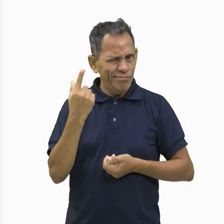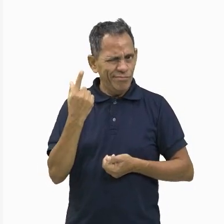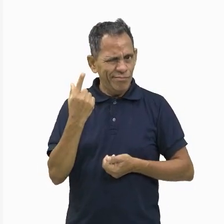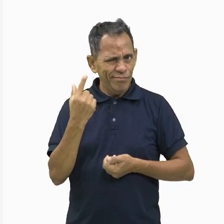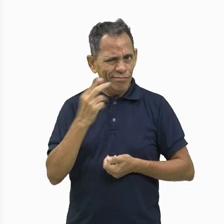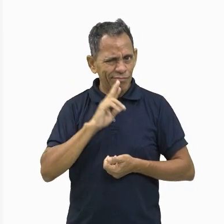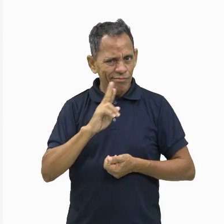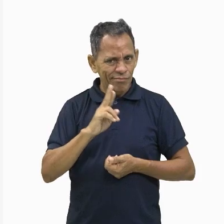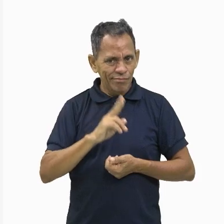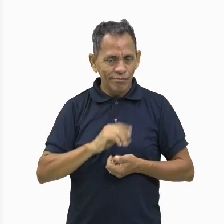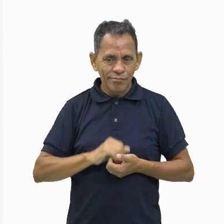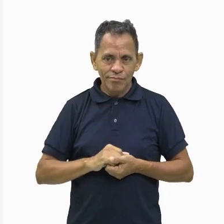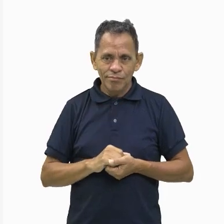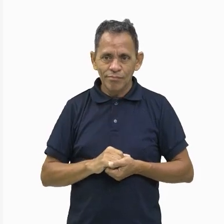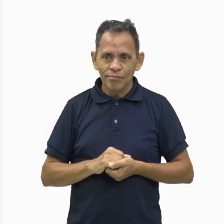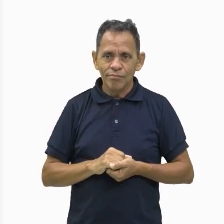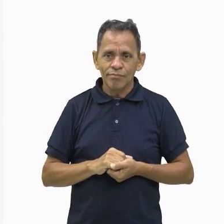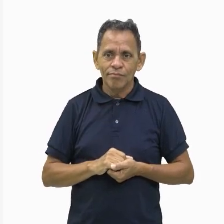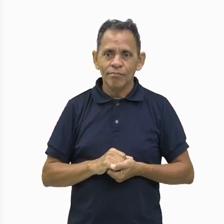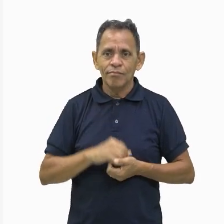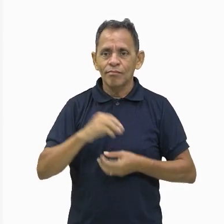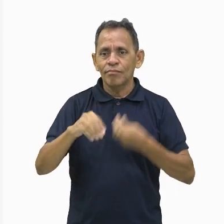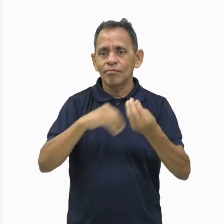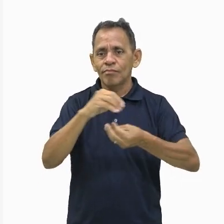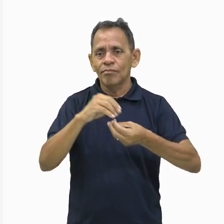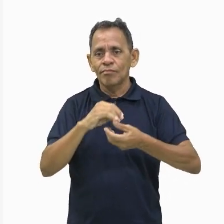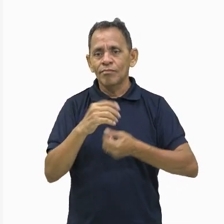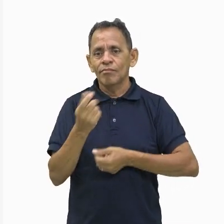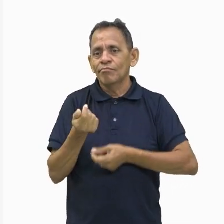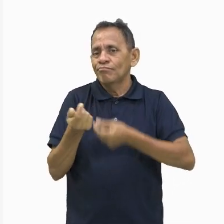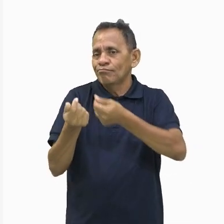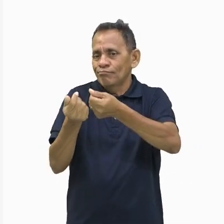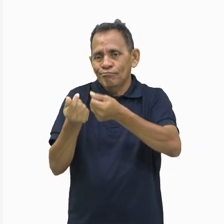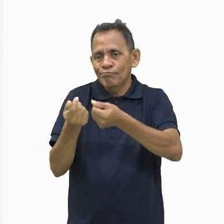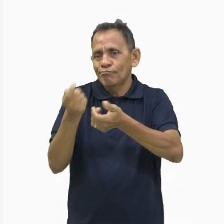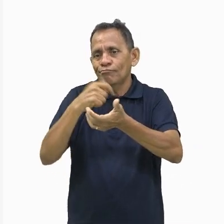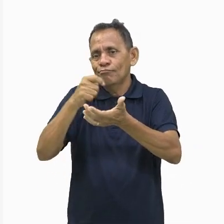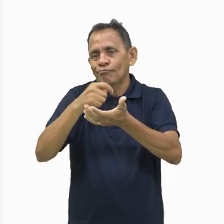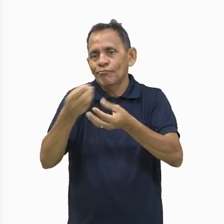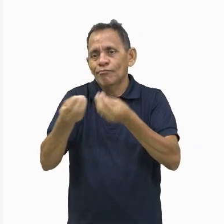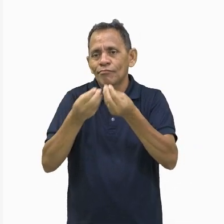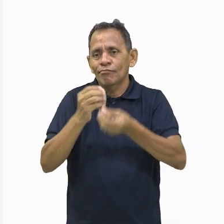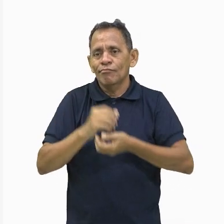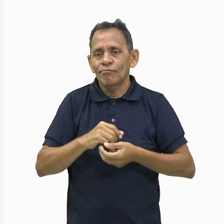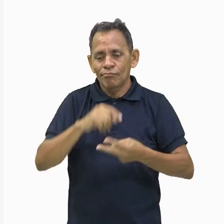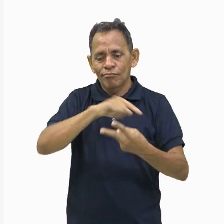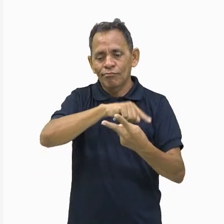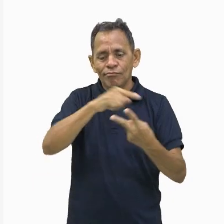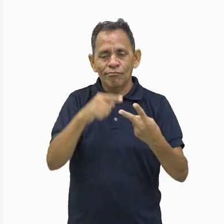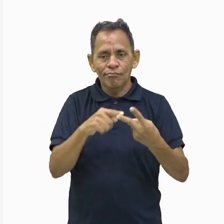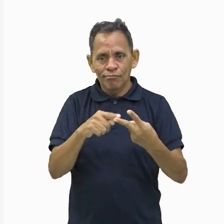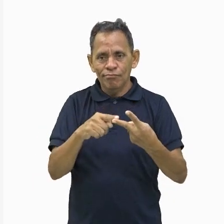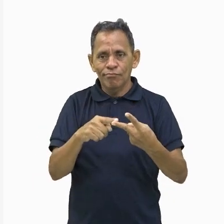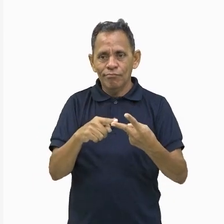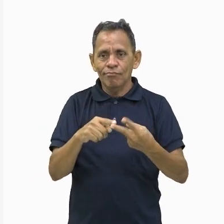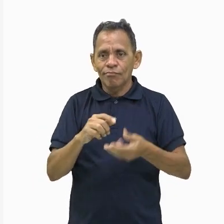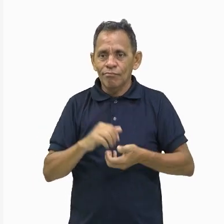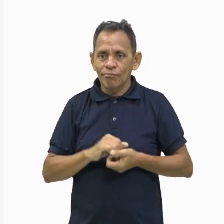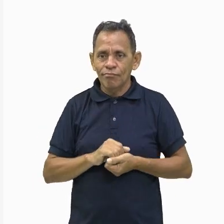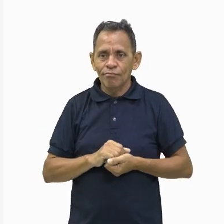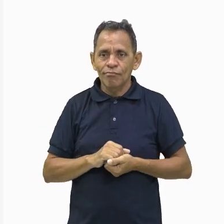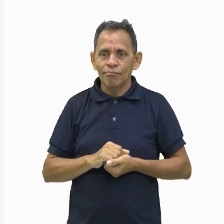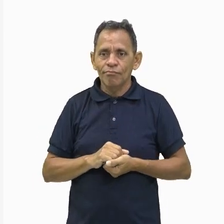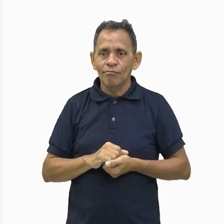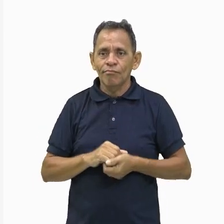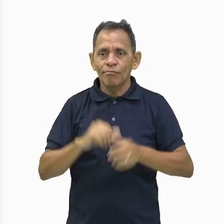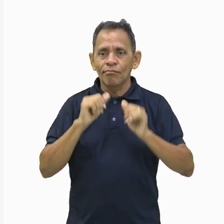ver dinheiro escrito desta forma, a gente costuma ver só até a casa dos centavos. Por esse motivo, nós vamos